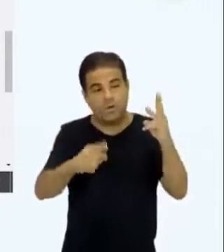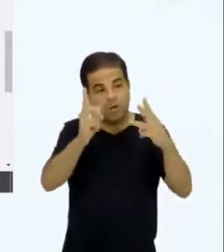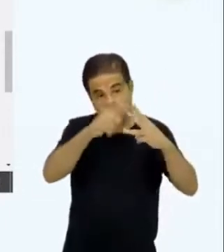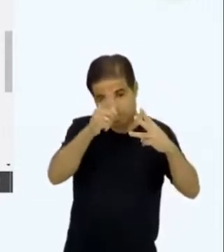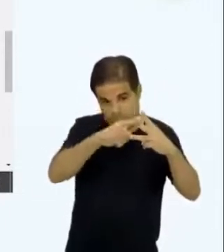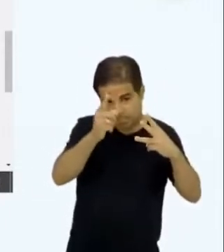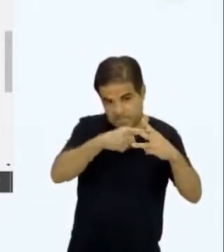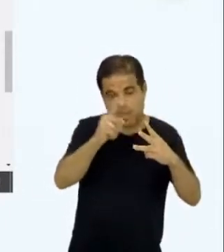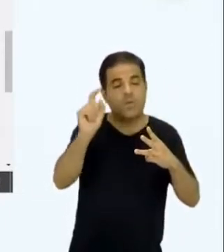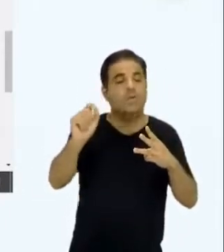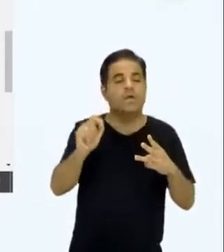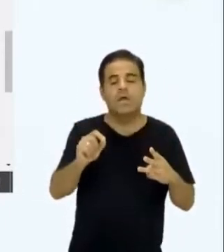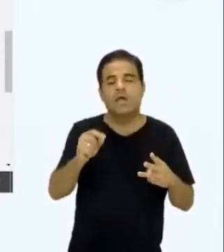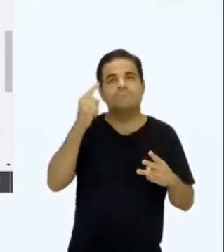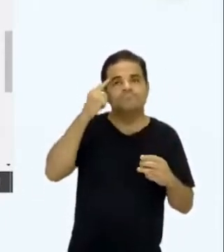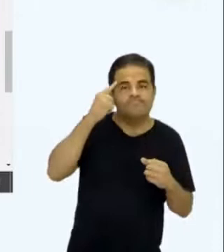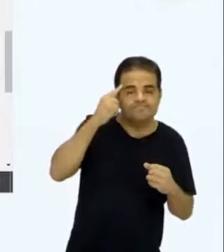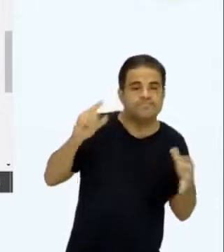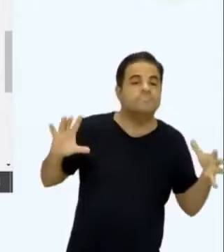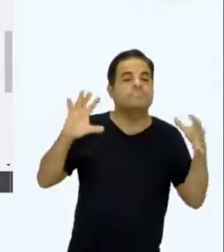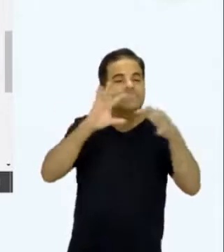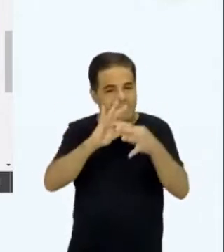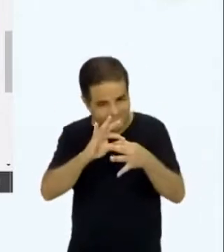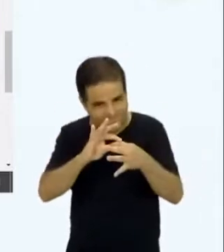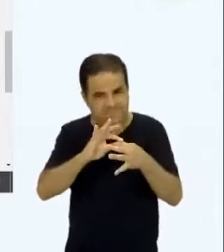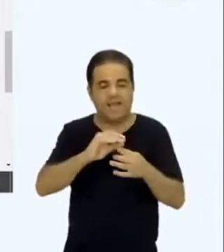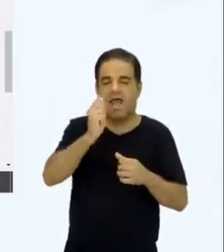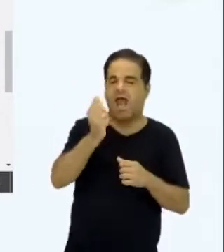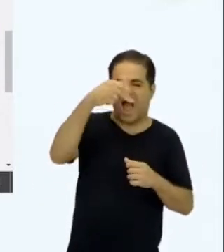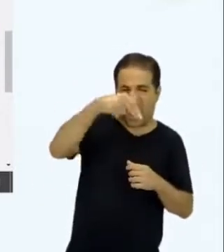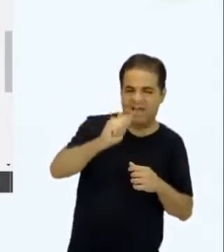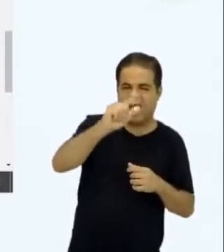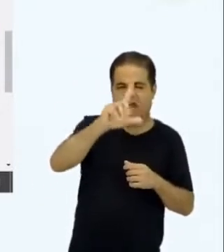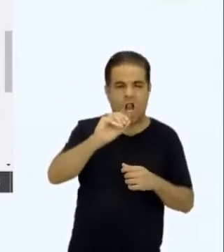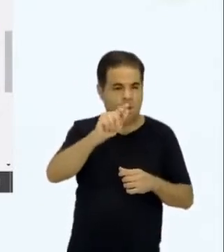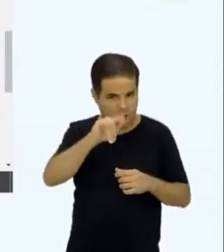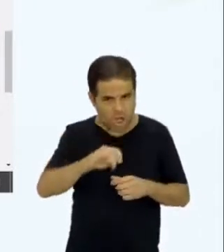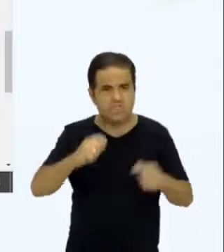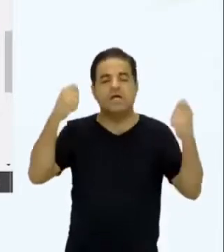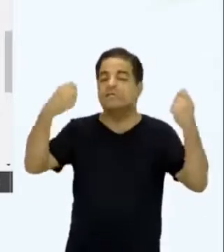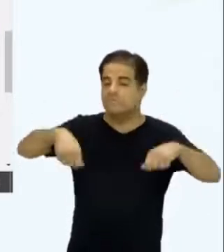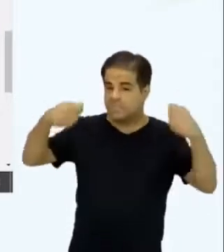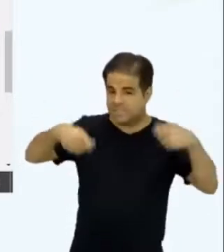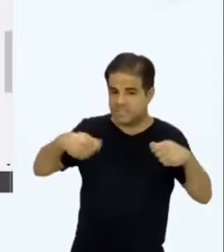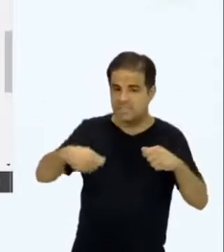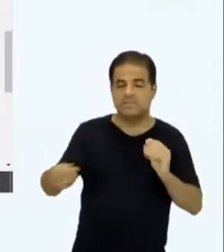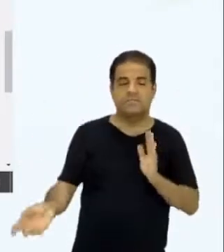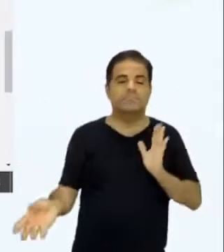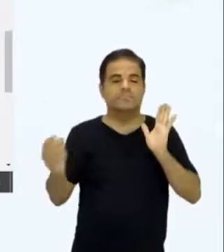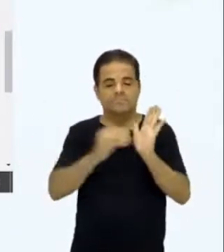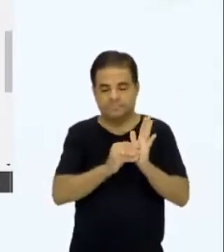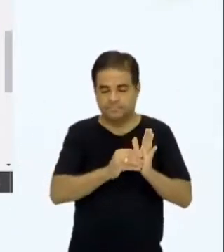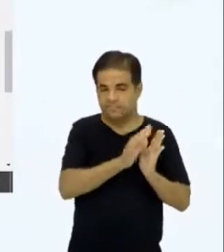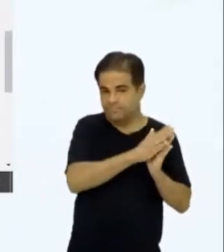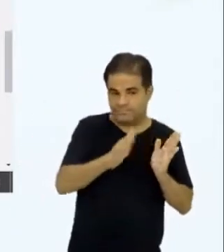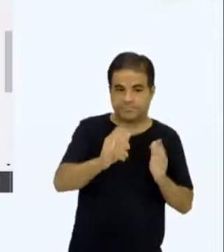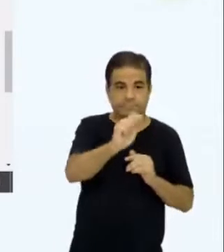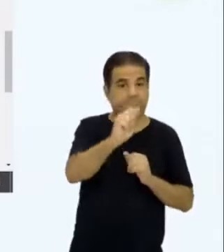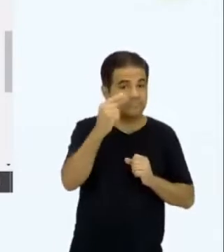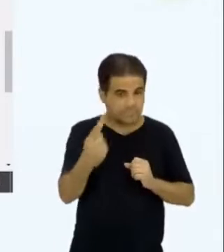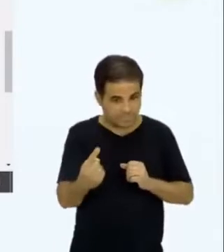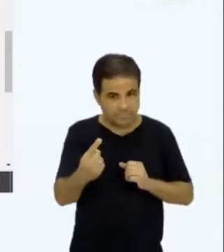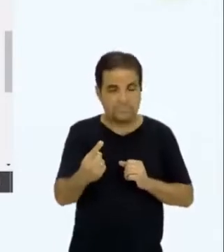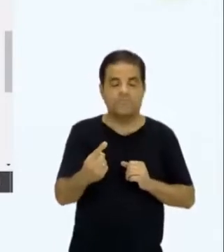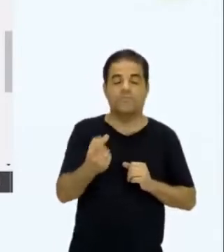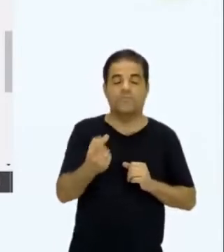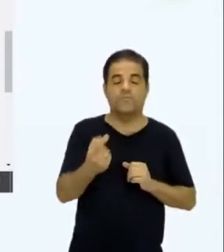meio, ele é um terminal que a gente liga na porta analógica. Então nós precisamos colocar na porta A1, né,